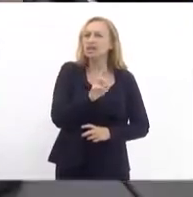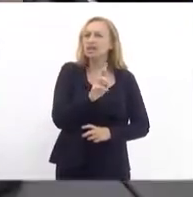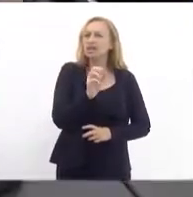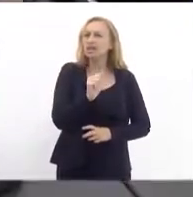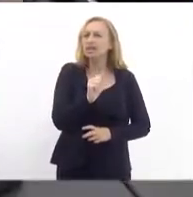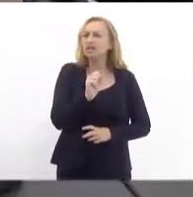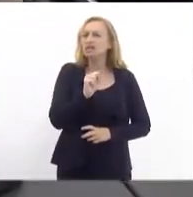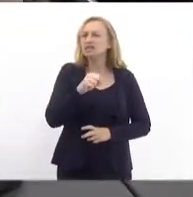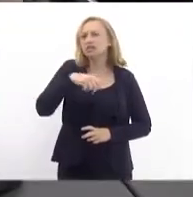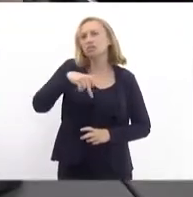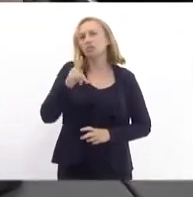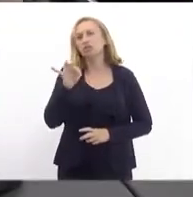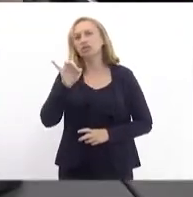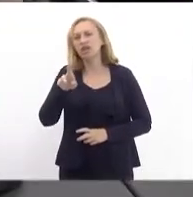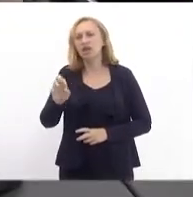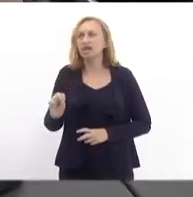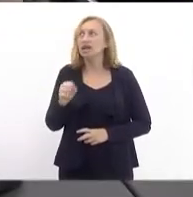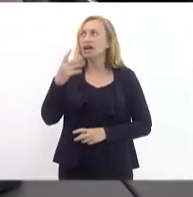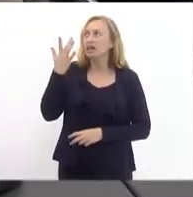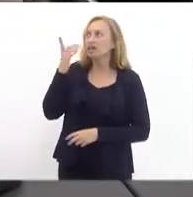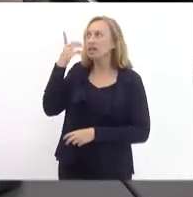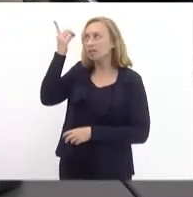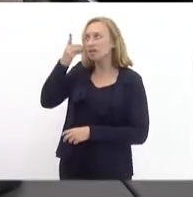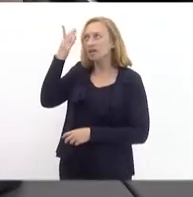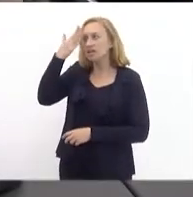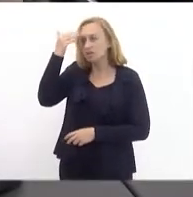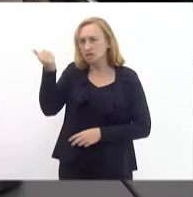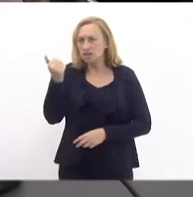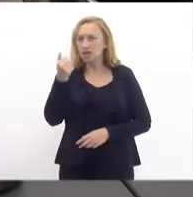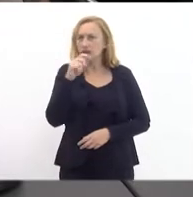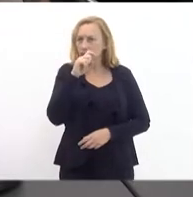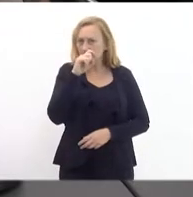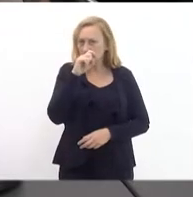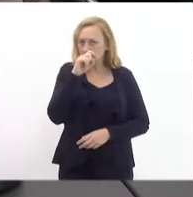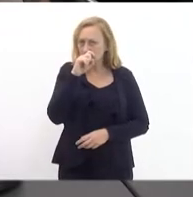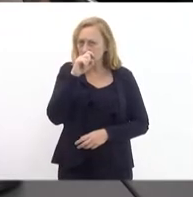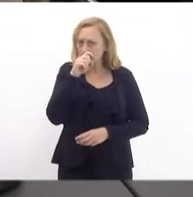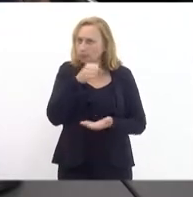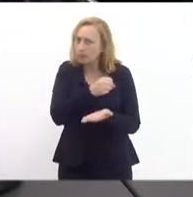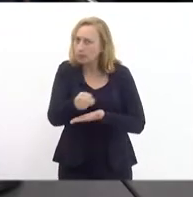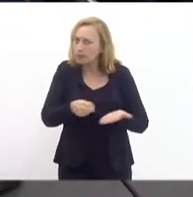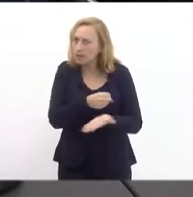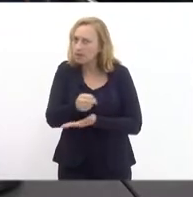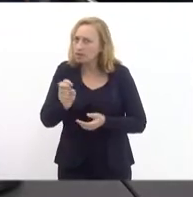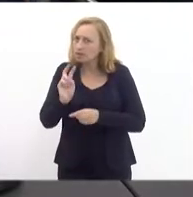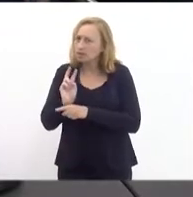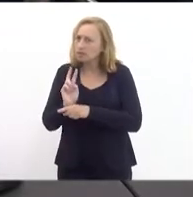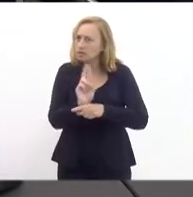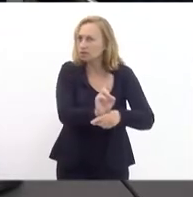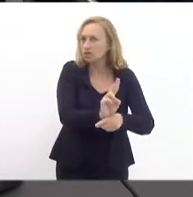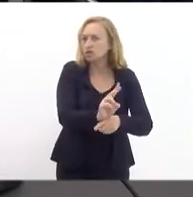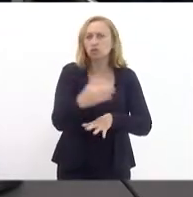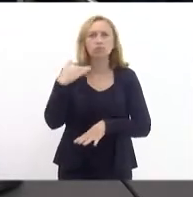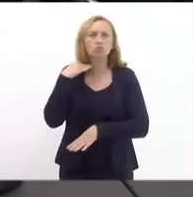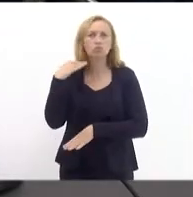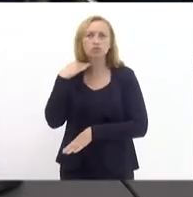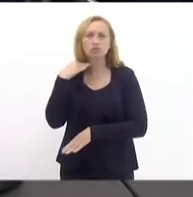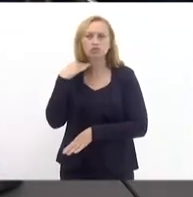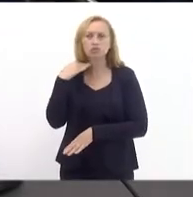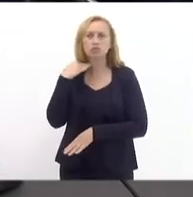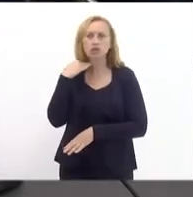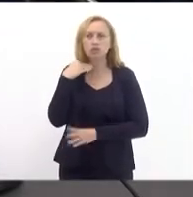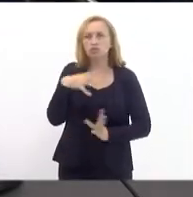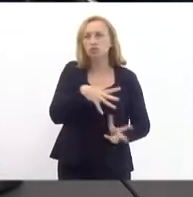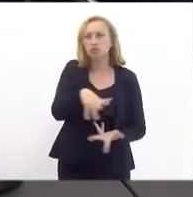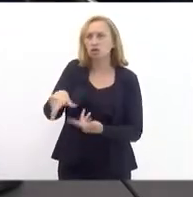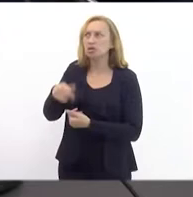Transportation. Deputada, eu sei que foi com base no empréstimo com o Banco Mundial, envolveu o Banco Mundial,